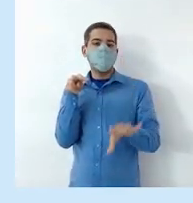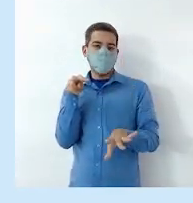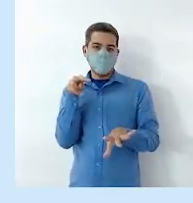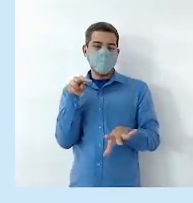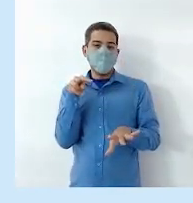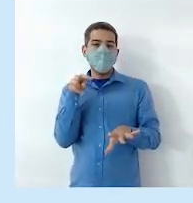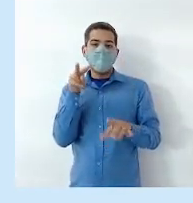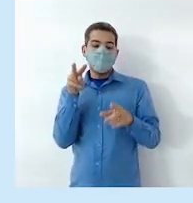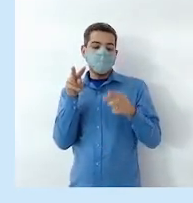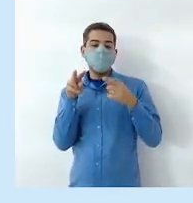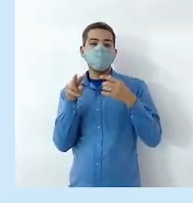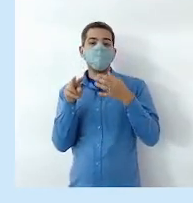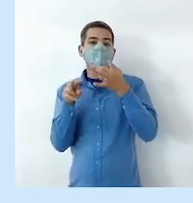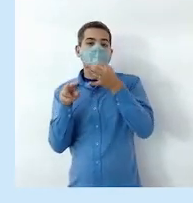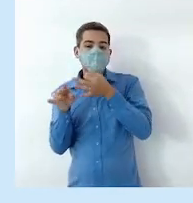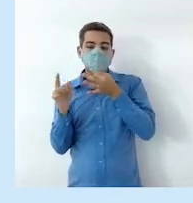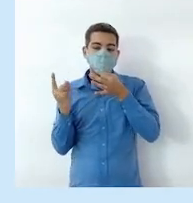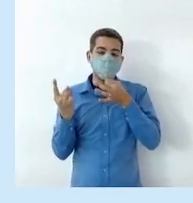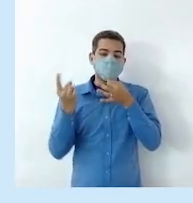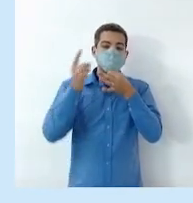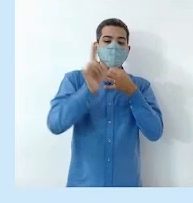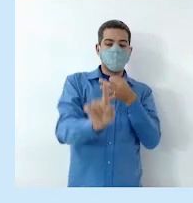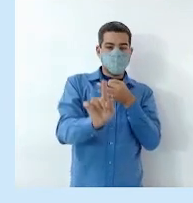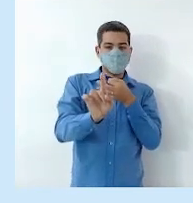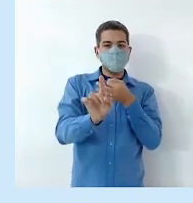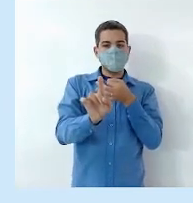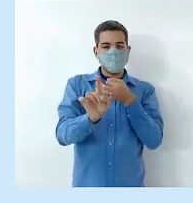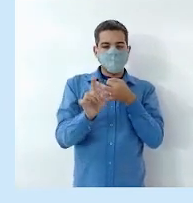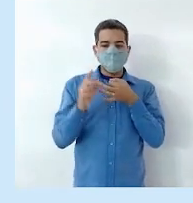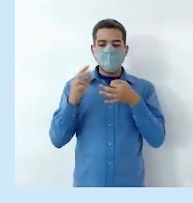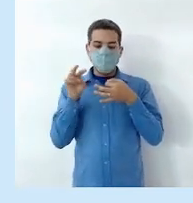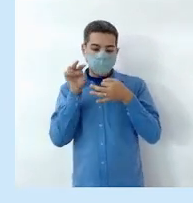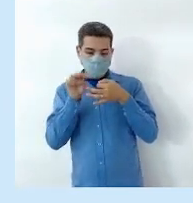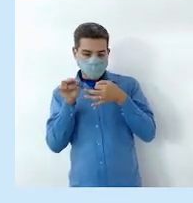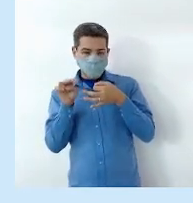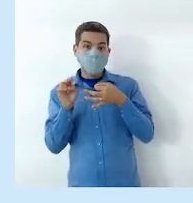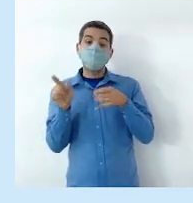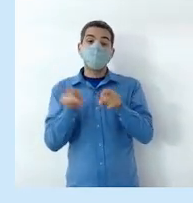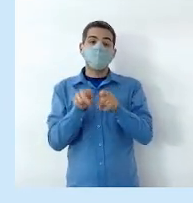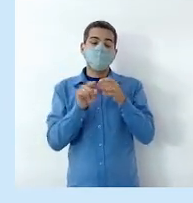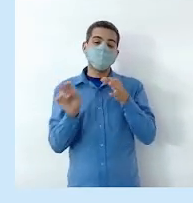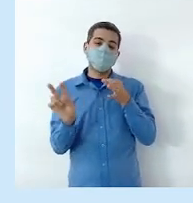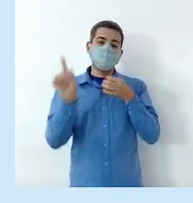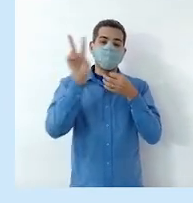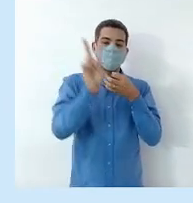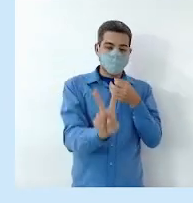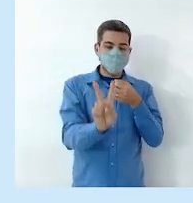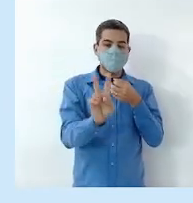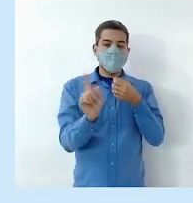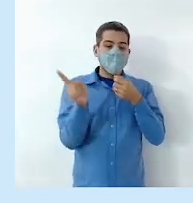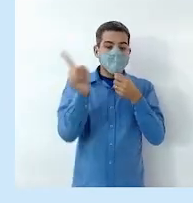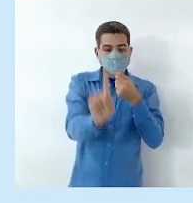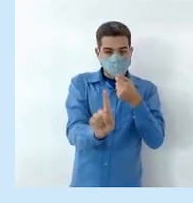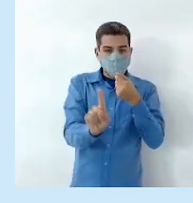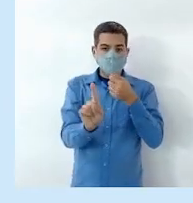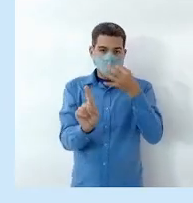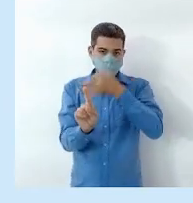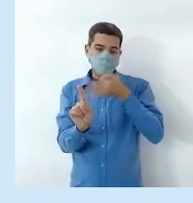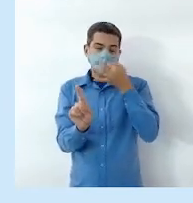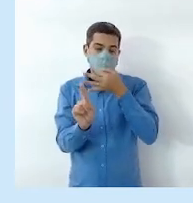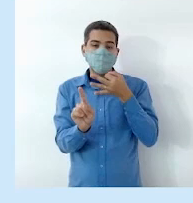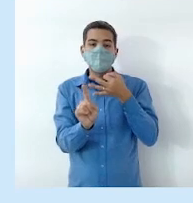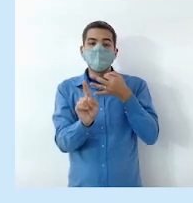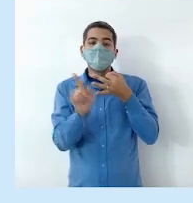narrador personagem, além de contar os fatos, ele vive também a história, ele faz parte dela. E o